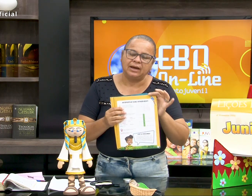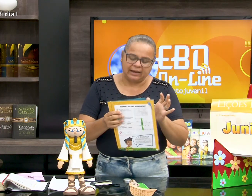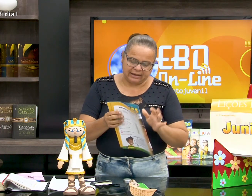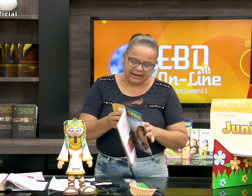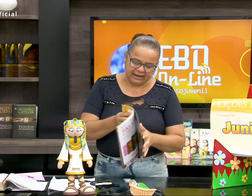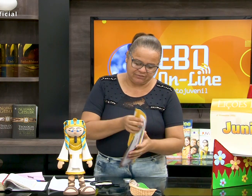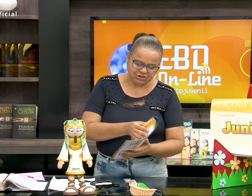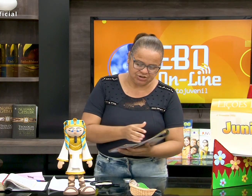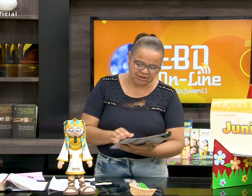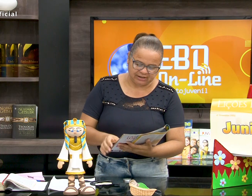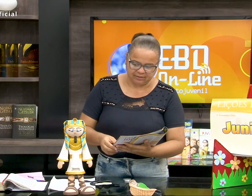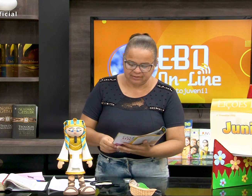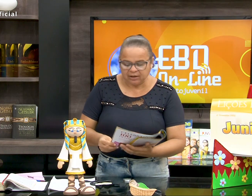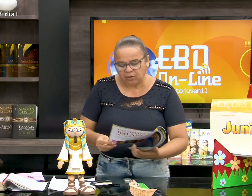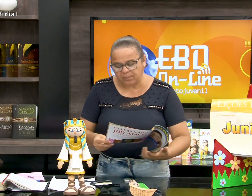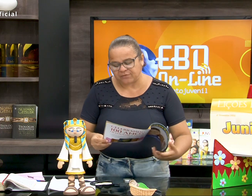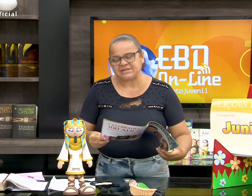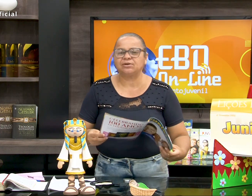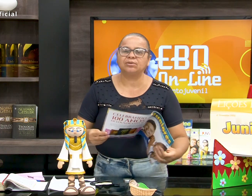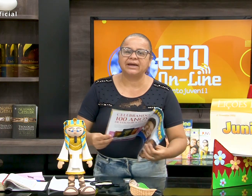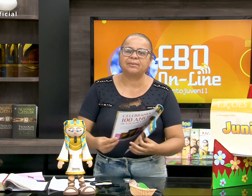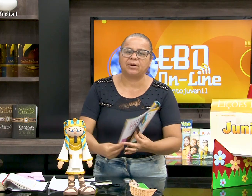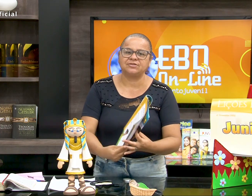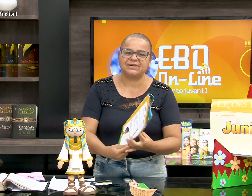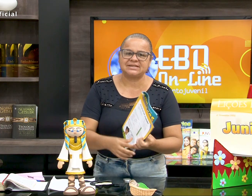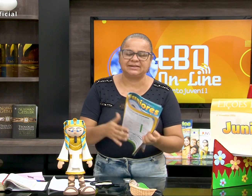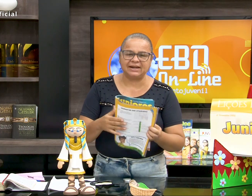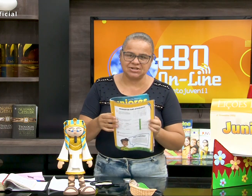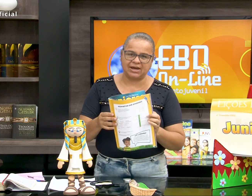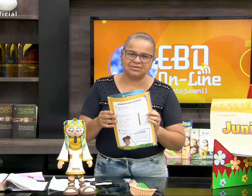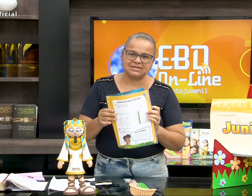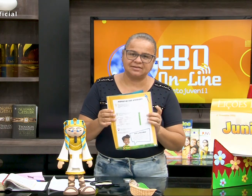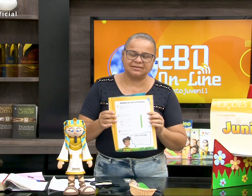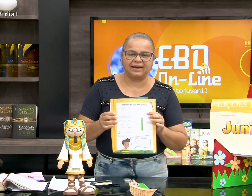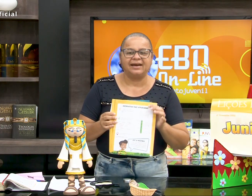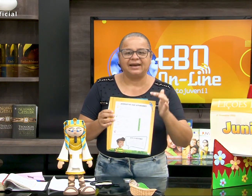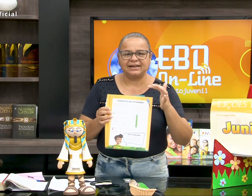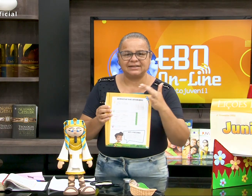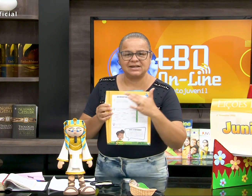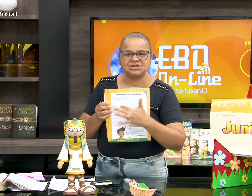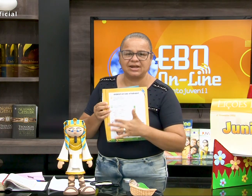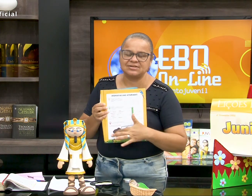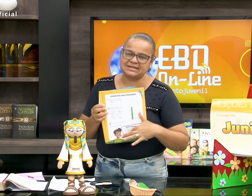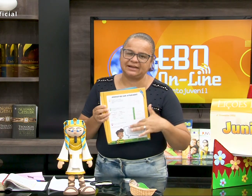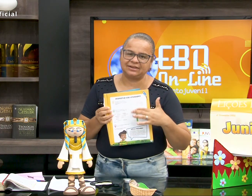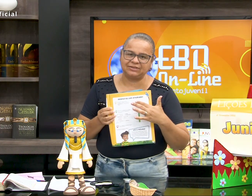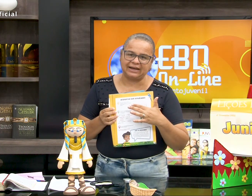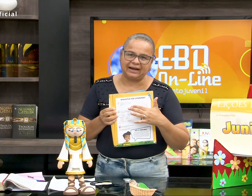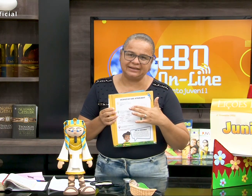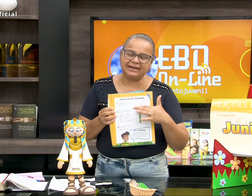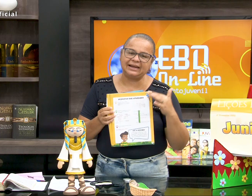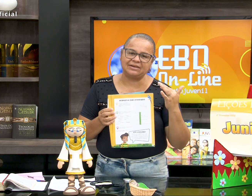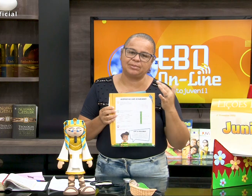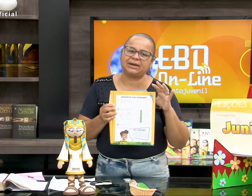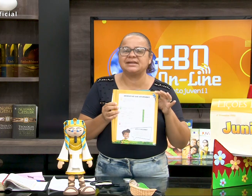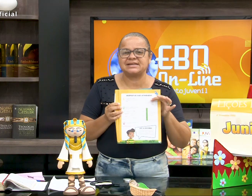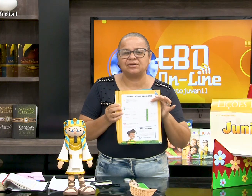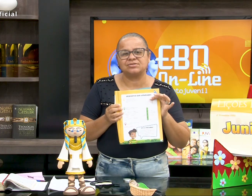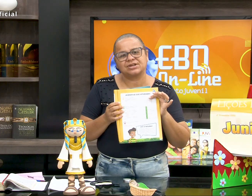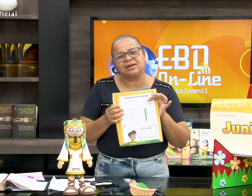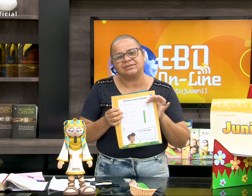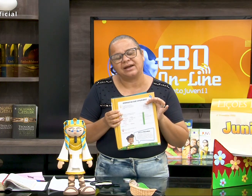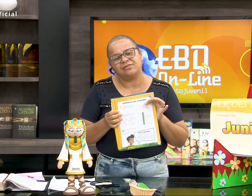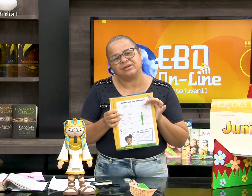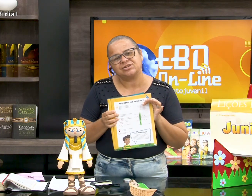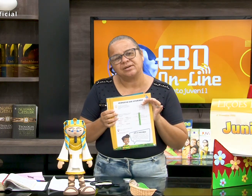tiver a revistinha, o professor o que pode fazer? Tira xerox, né? Ele tira xerox da atividade e leva para aqueles